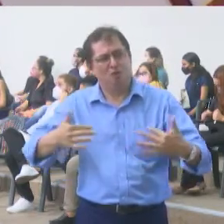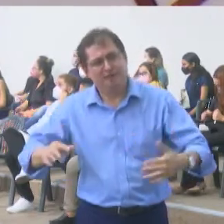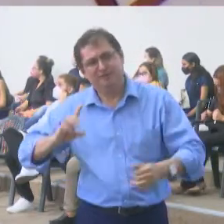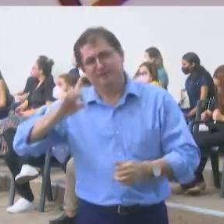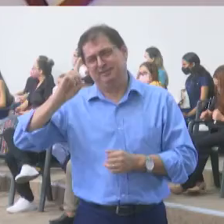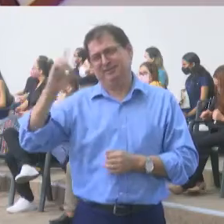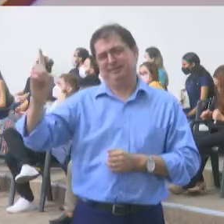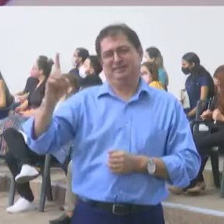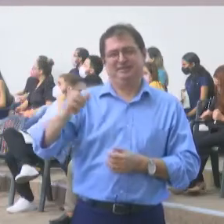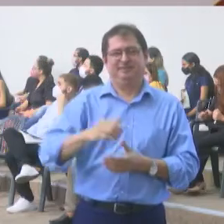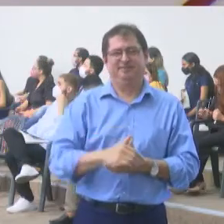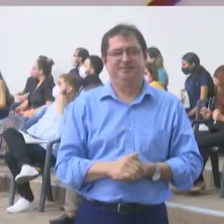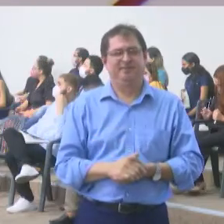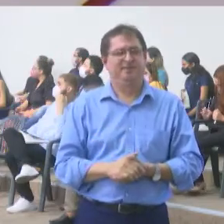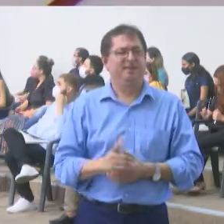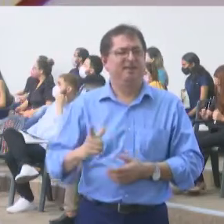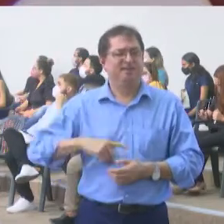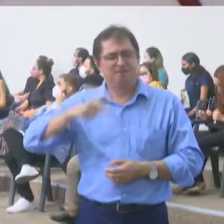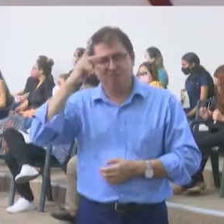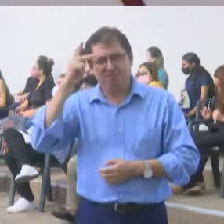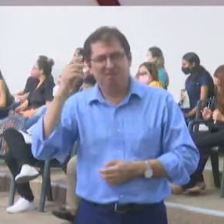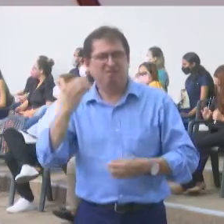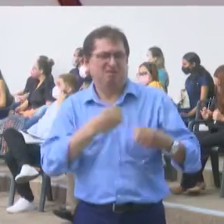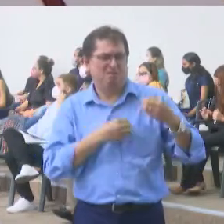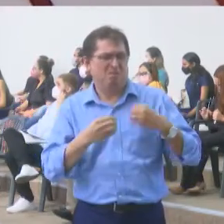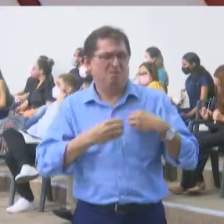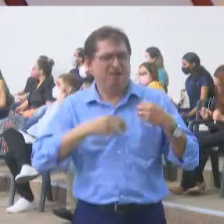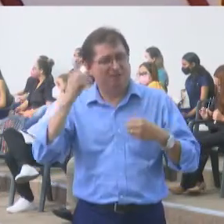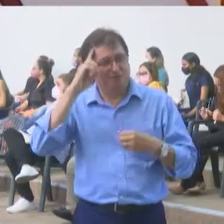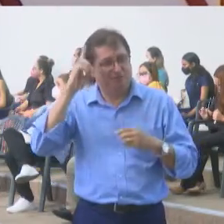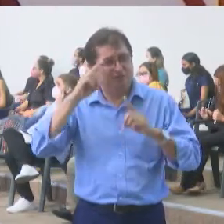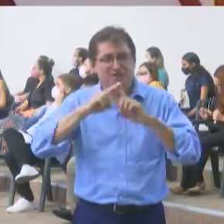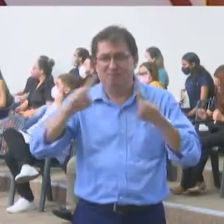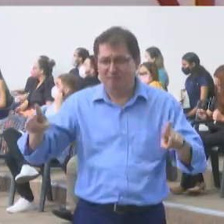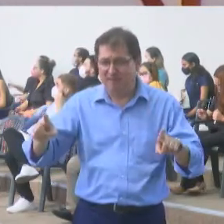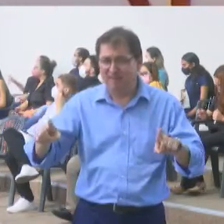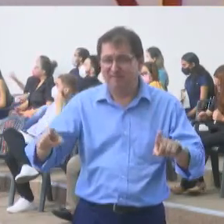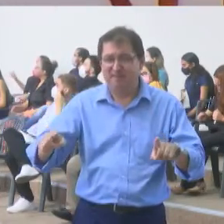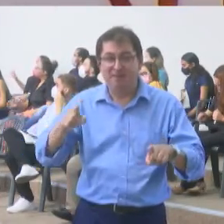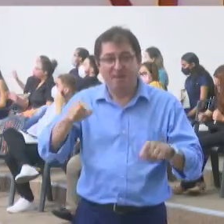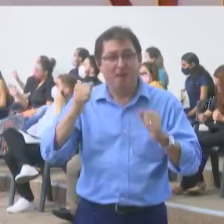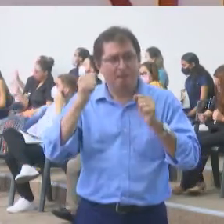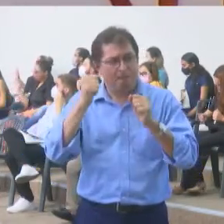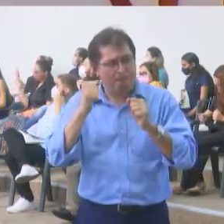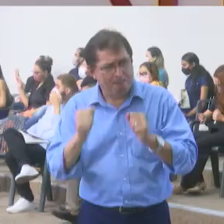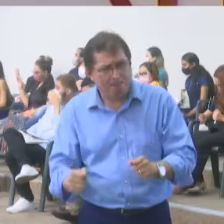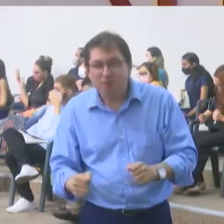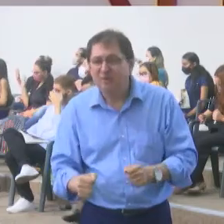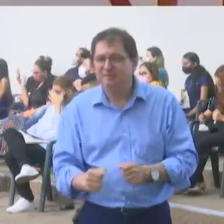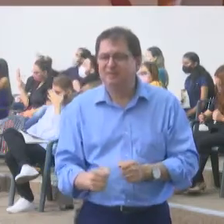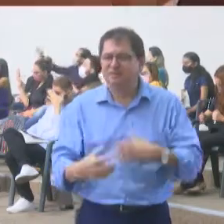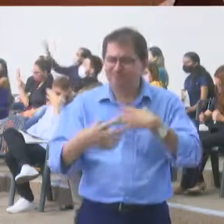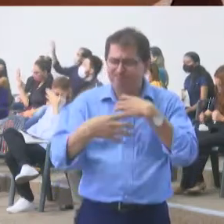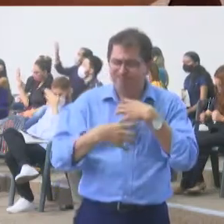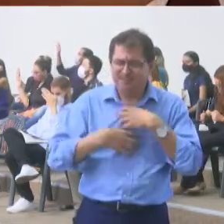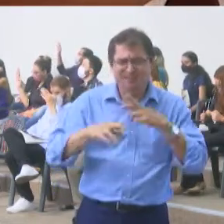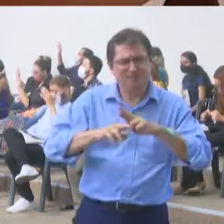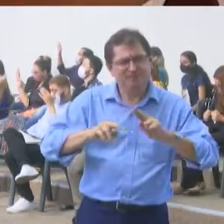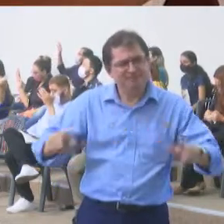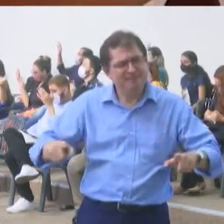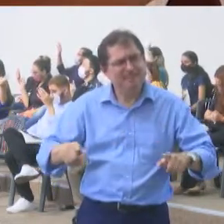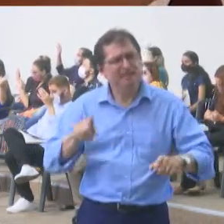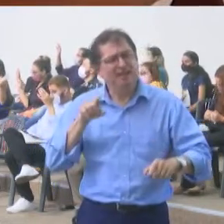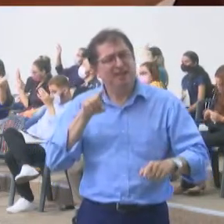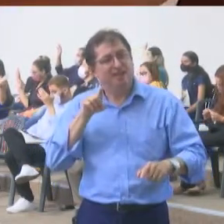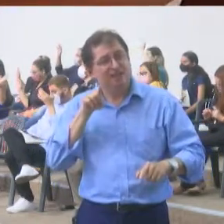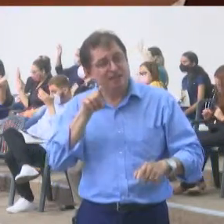e erradas como eu e como você que estamos aqui nessa manhã? Glorifica a Deus por 10 segundos. Você pode glorificar o Senhor? Você pode glorificar